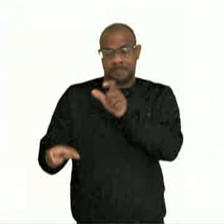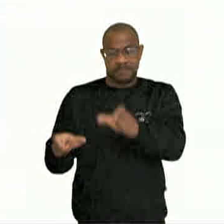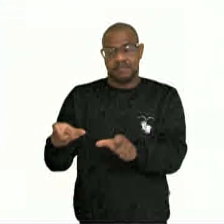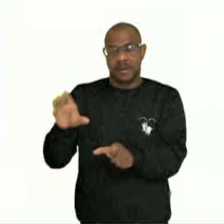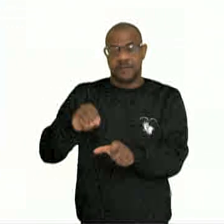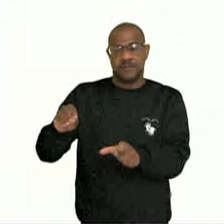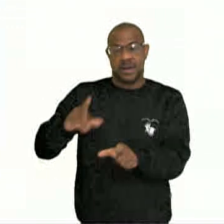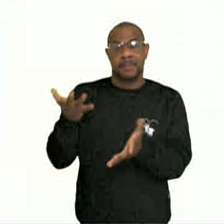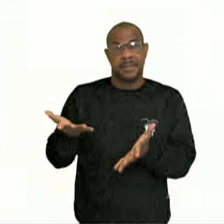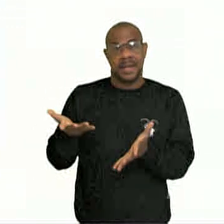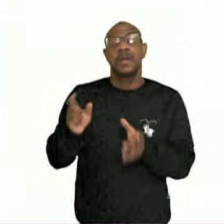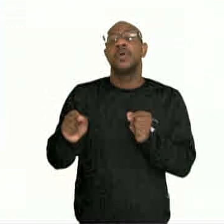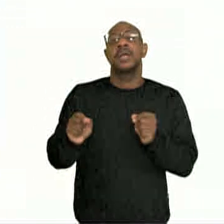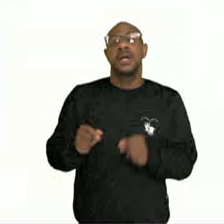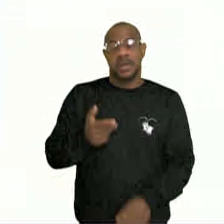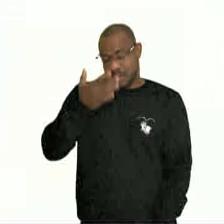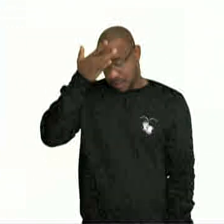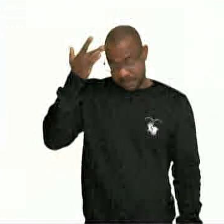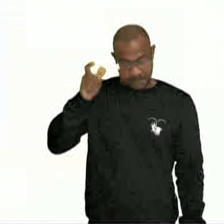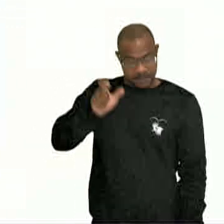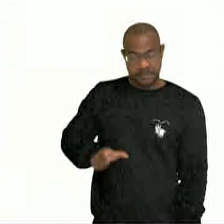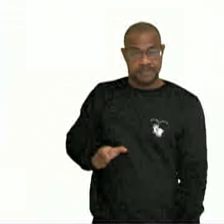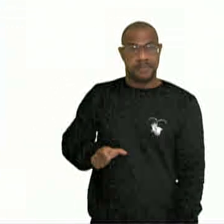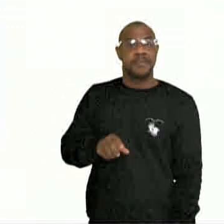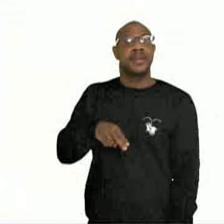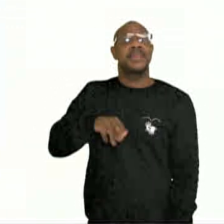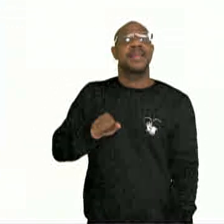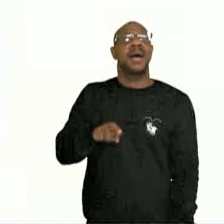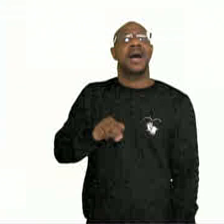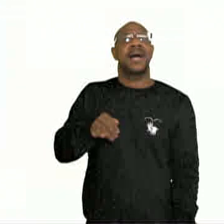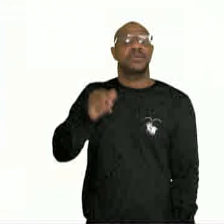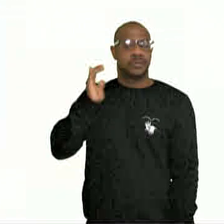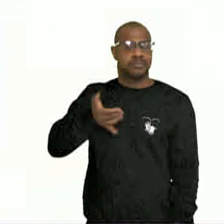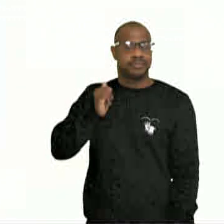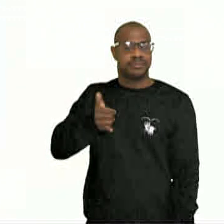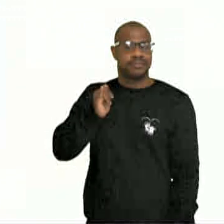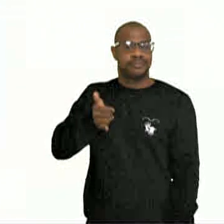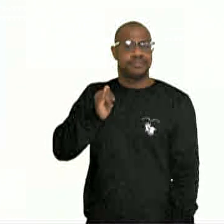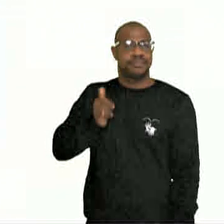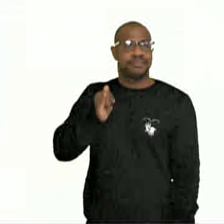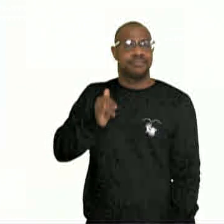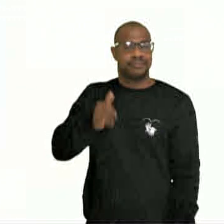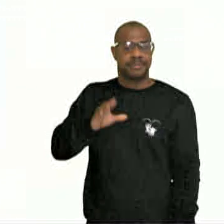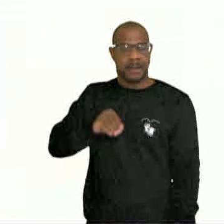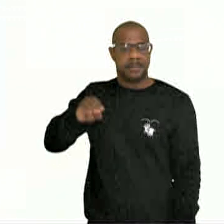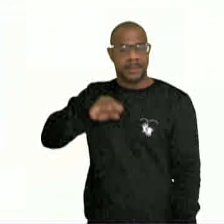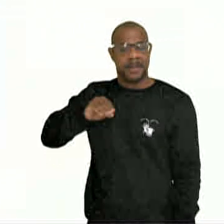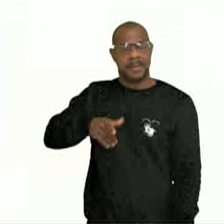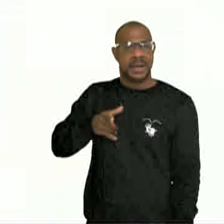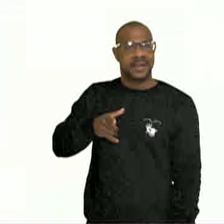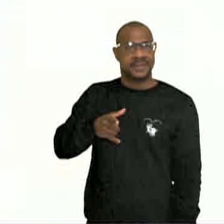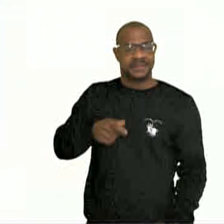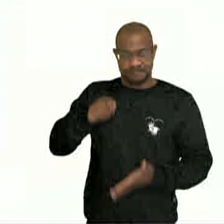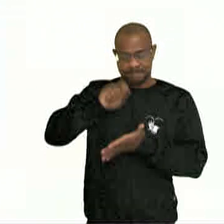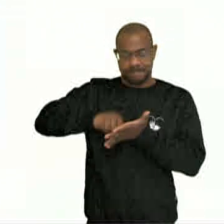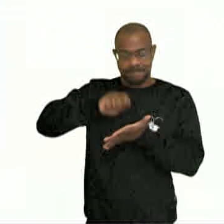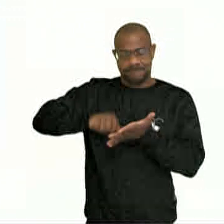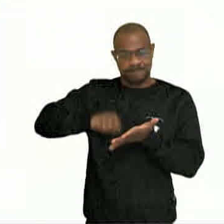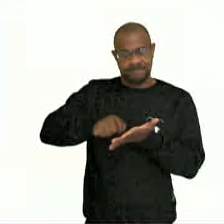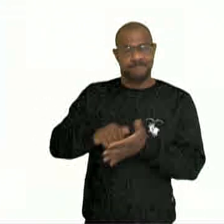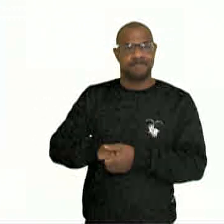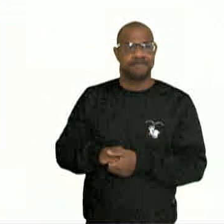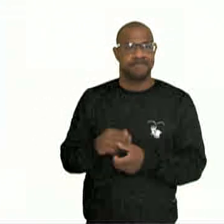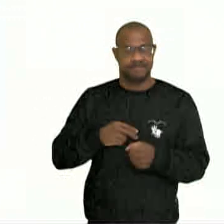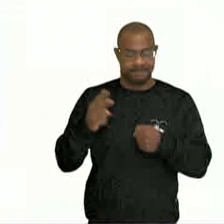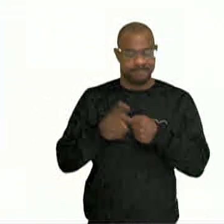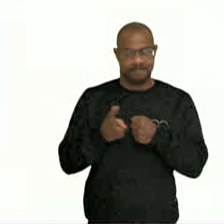pela utilização das palavras do narrador. Então há uma pequena modificação, uma pequena interferência. Acompanhe lá. Os